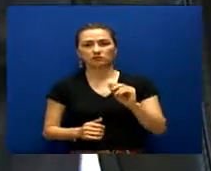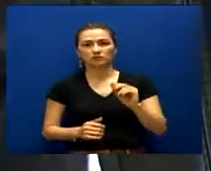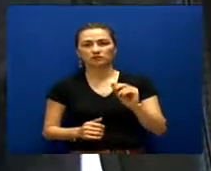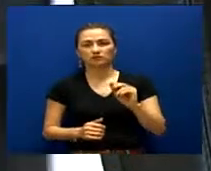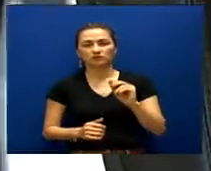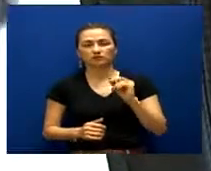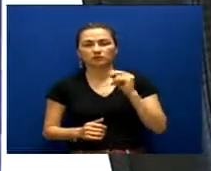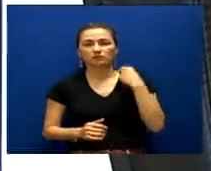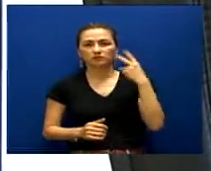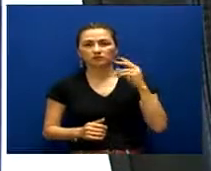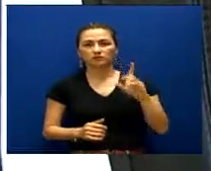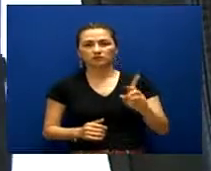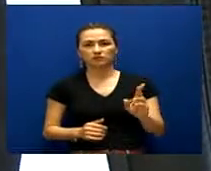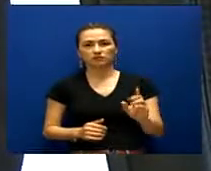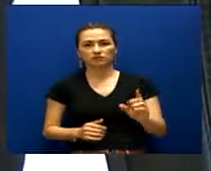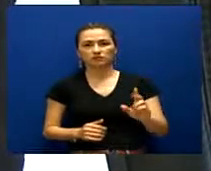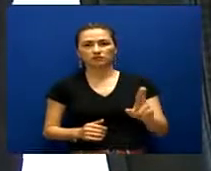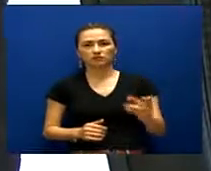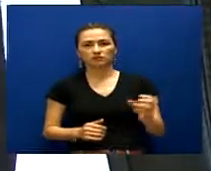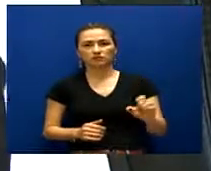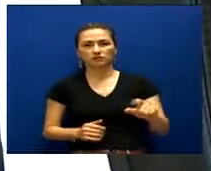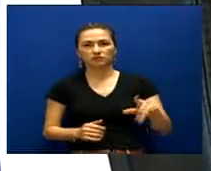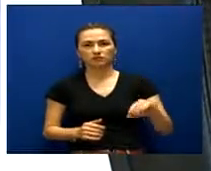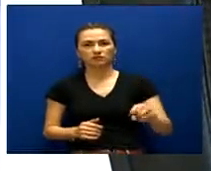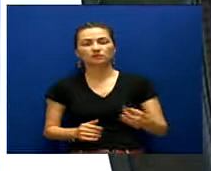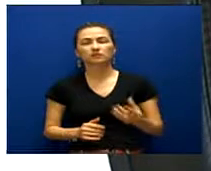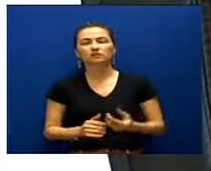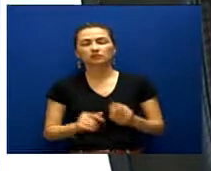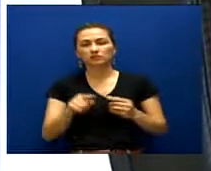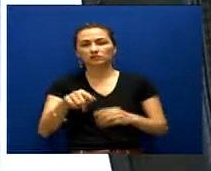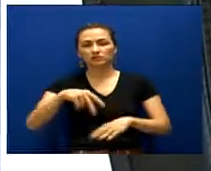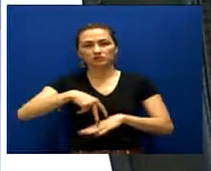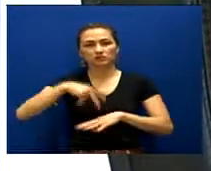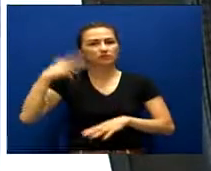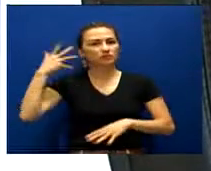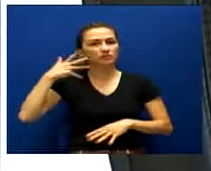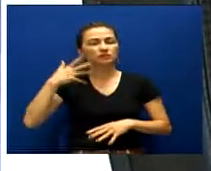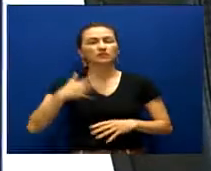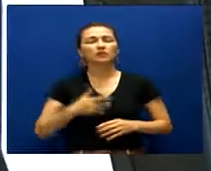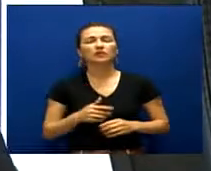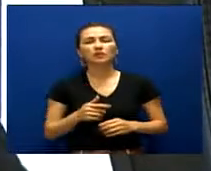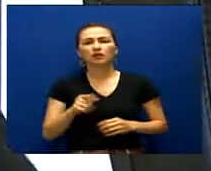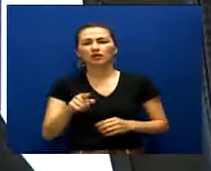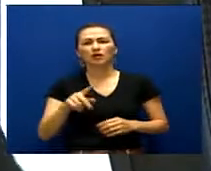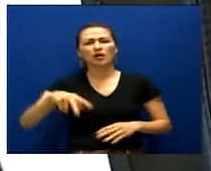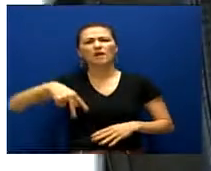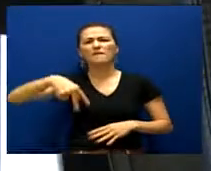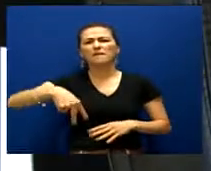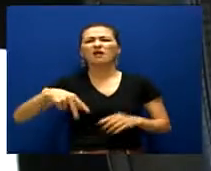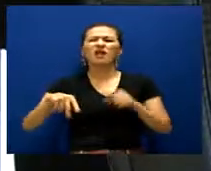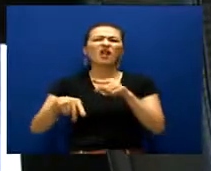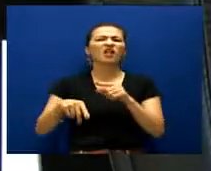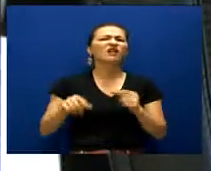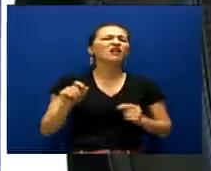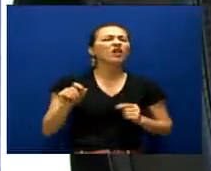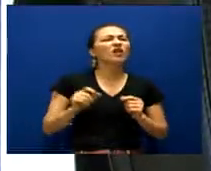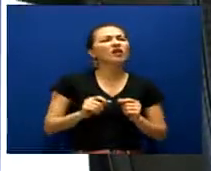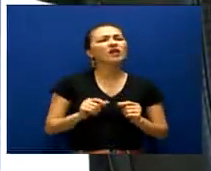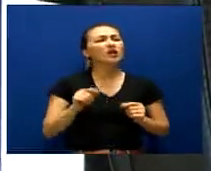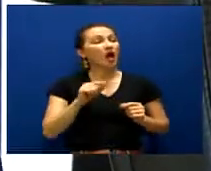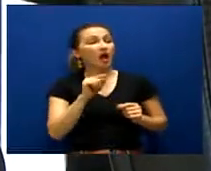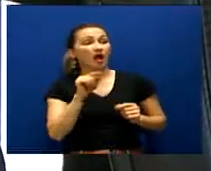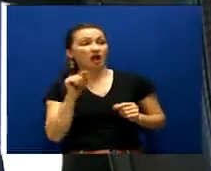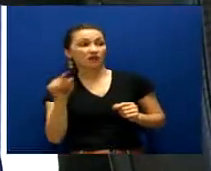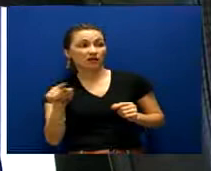Brasileiro, quando o senhor estava aqui de pé, eu perguntei assim, quem é aquele que está ali? Ele falou, aquele é o padre Flávio, muito empolgado, é